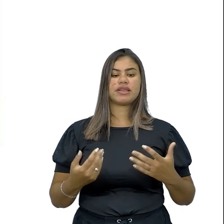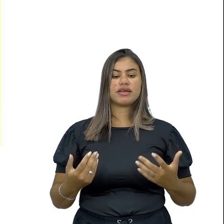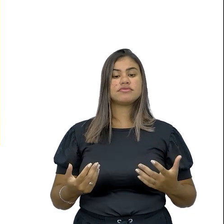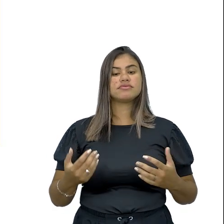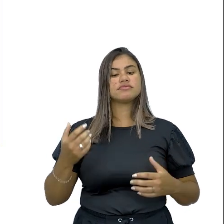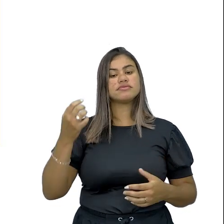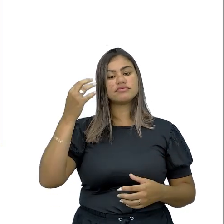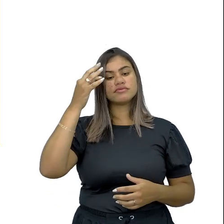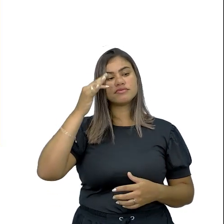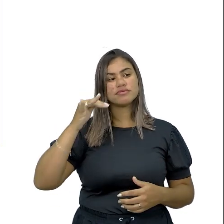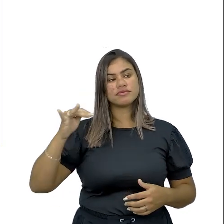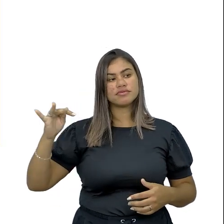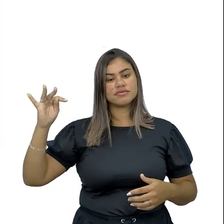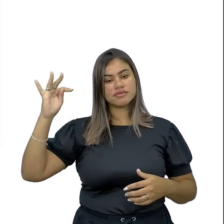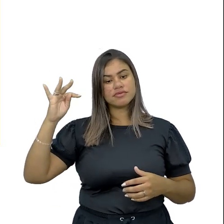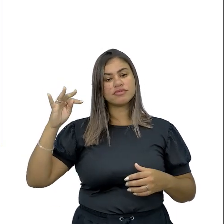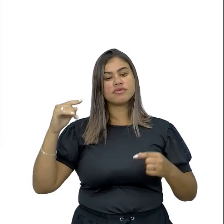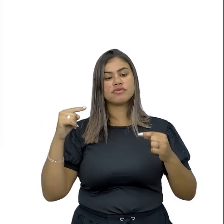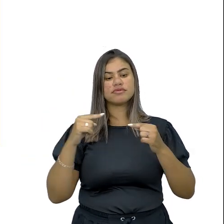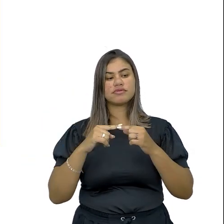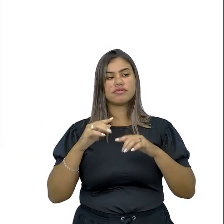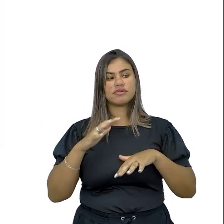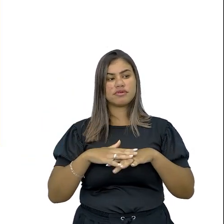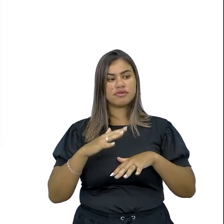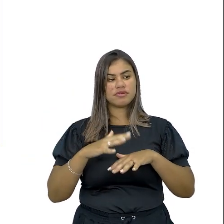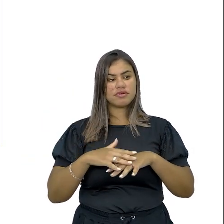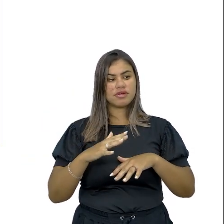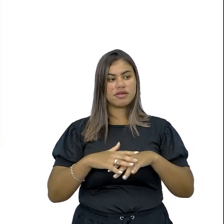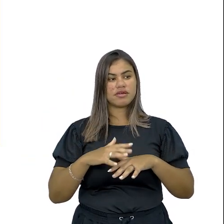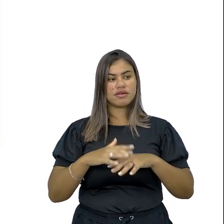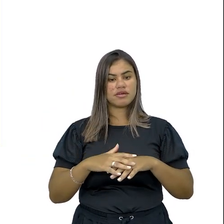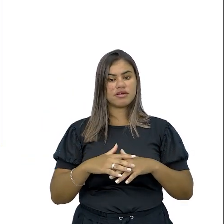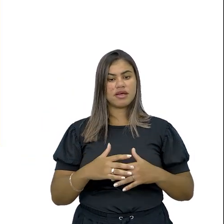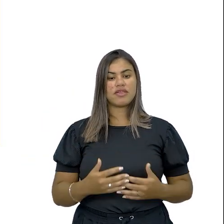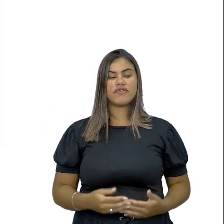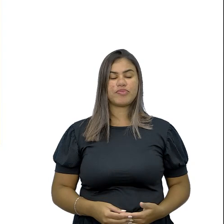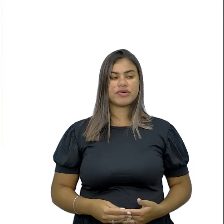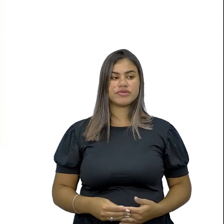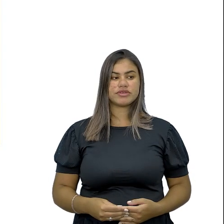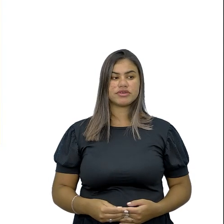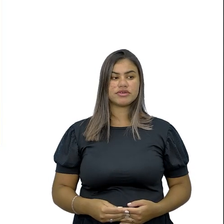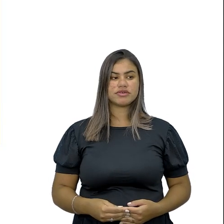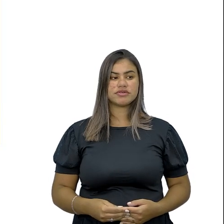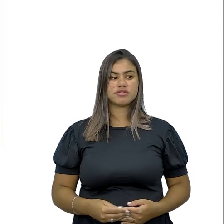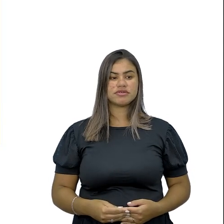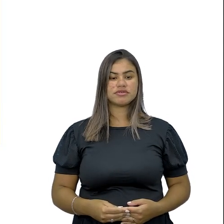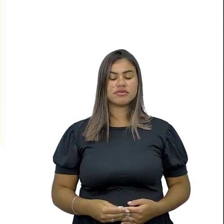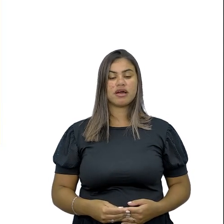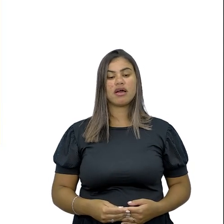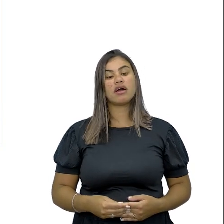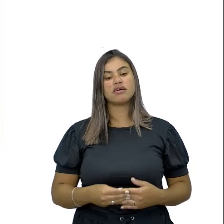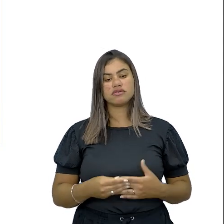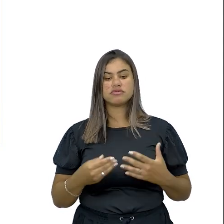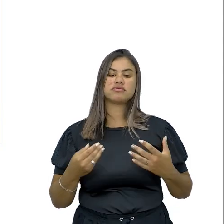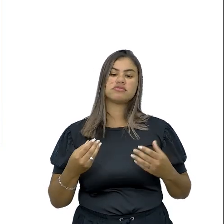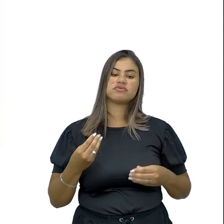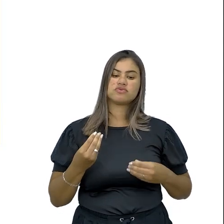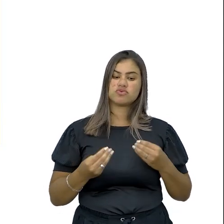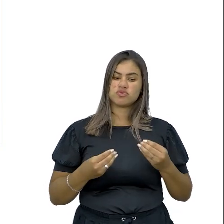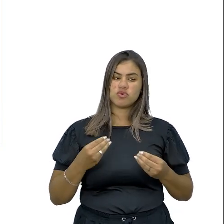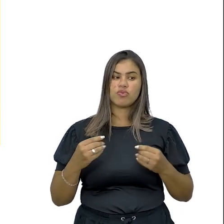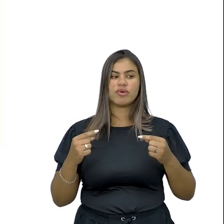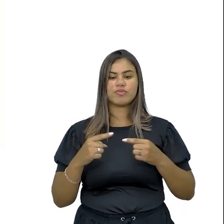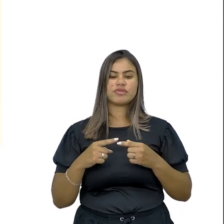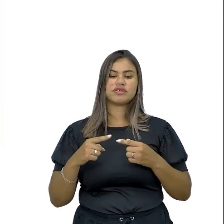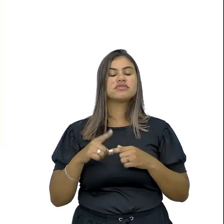integram o universo de objetos específicos da matemática, que também podem contribuir para a compreensão das relações